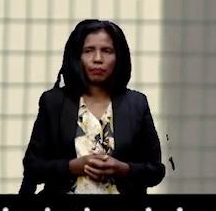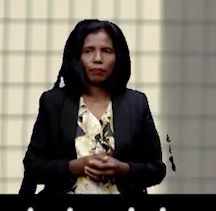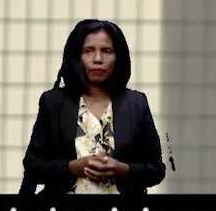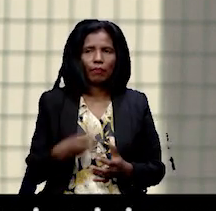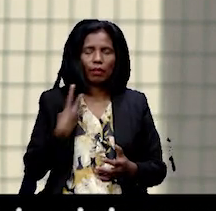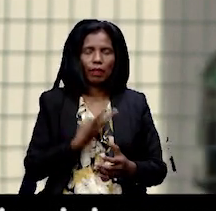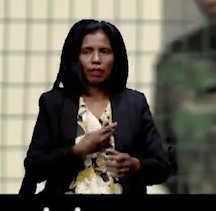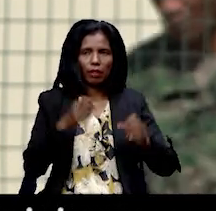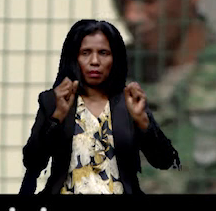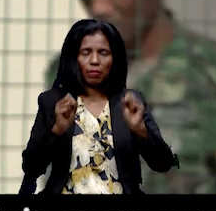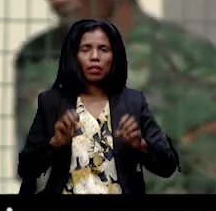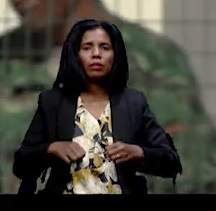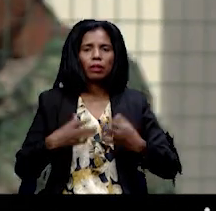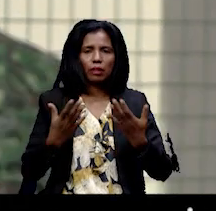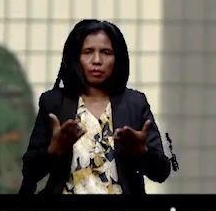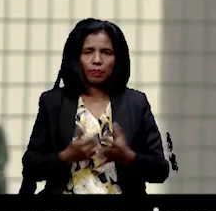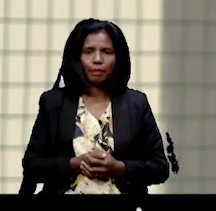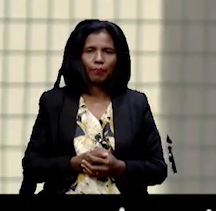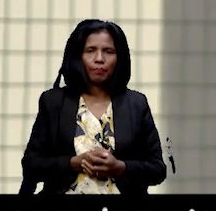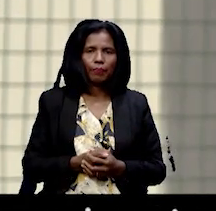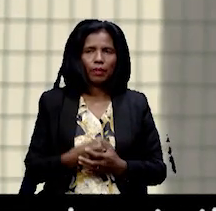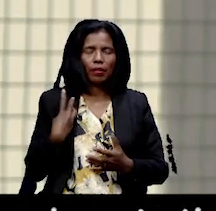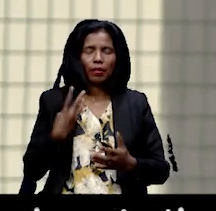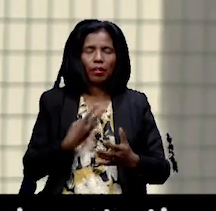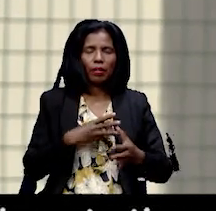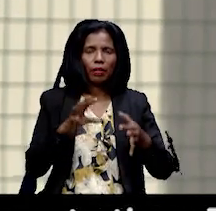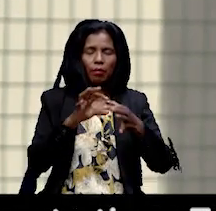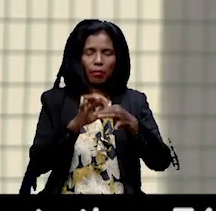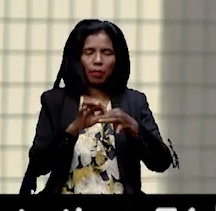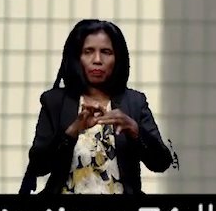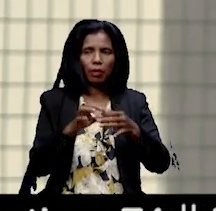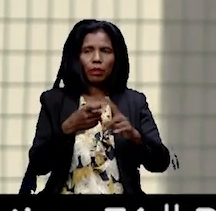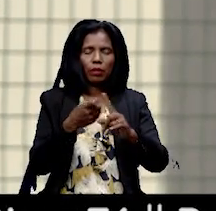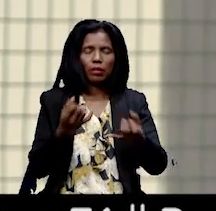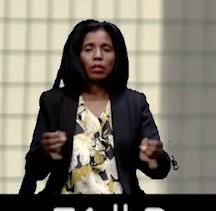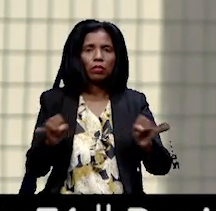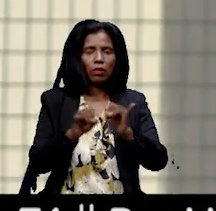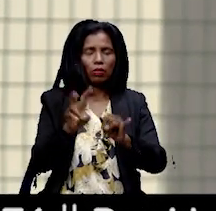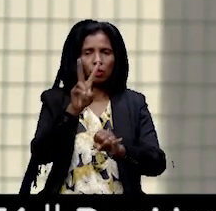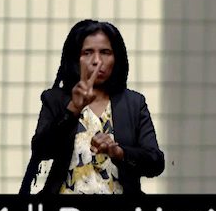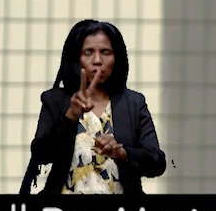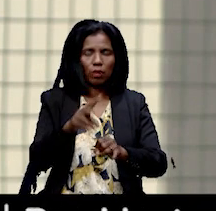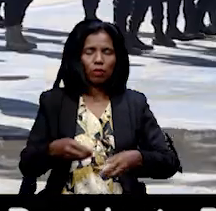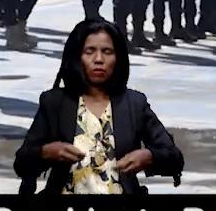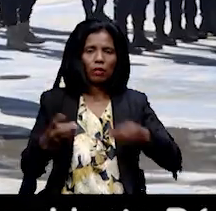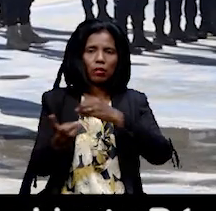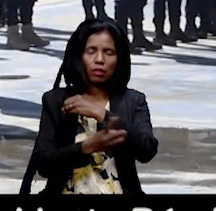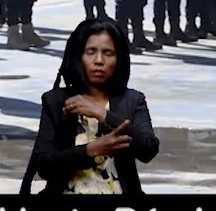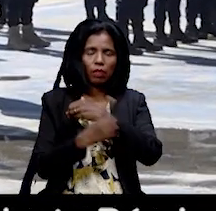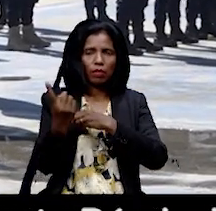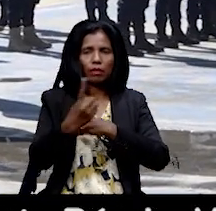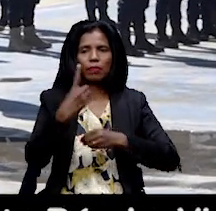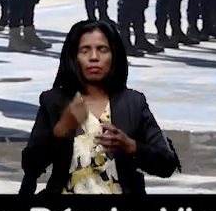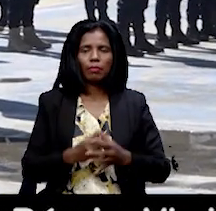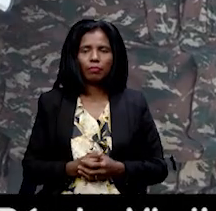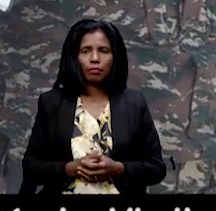ita bele o insa, ita nea membro sira, usi instituição ruane, disciplina na fata. Patrulhamento